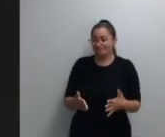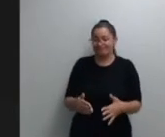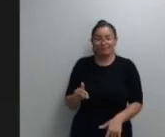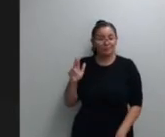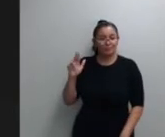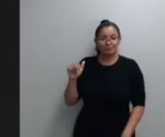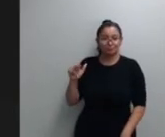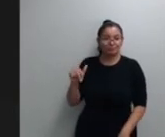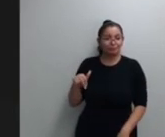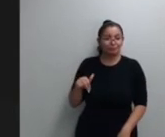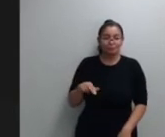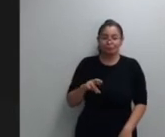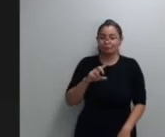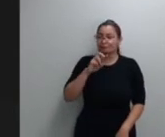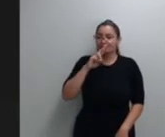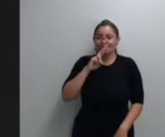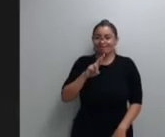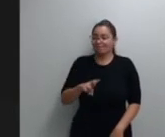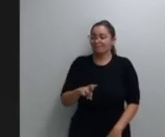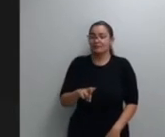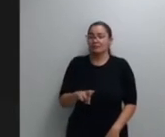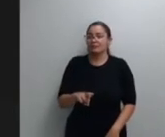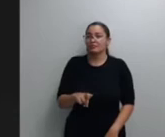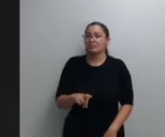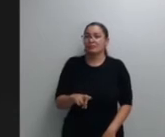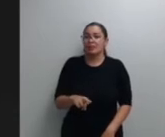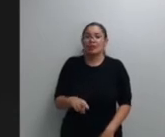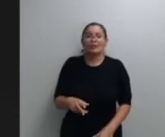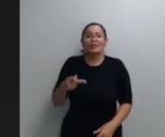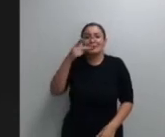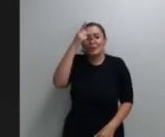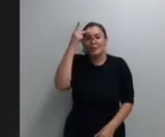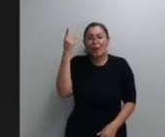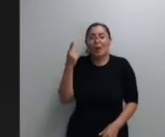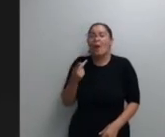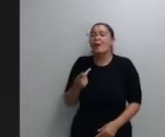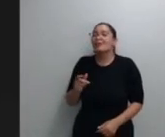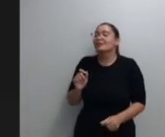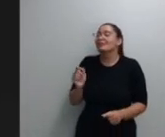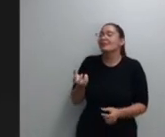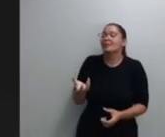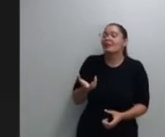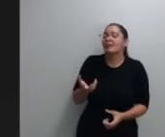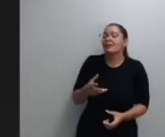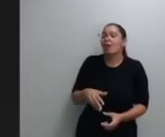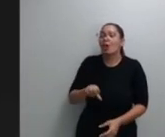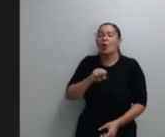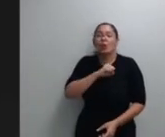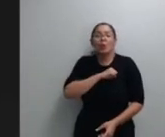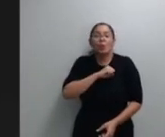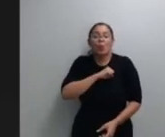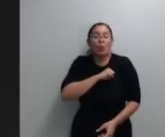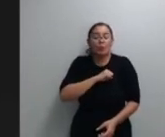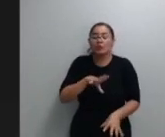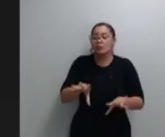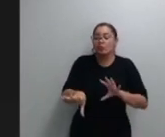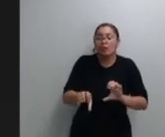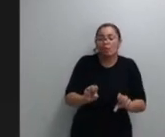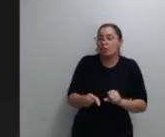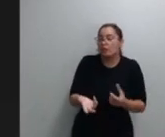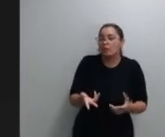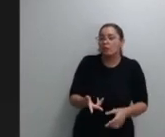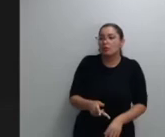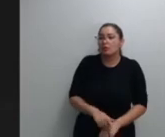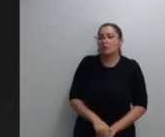ficou decidido pela comissão que os candidatos poderiam ver computados número ilimitado de títulos até a